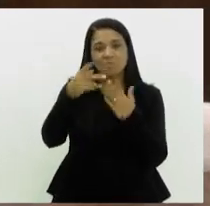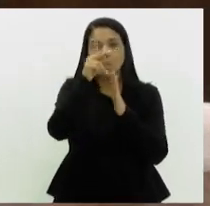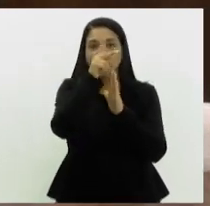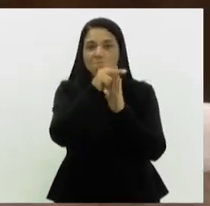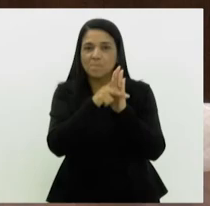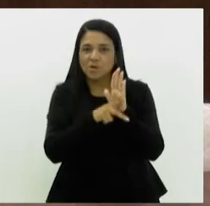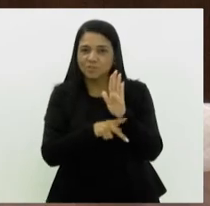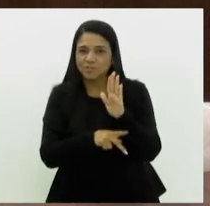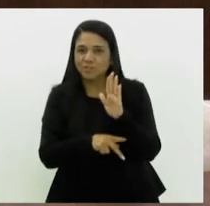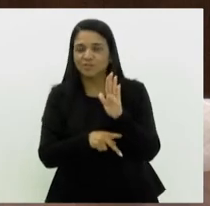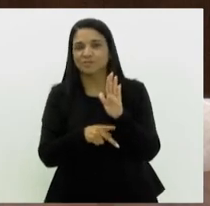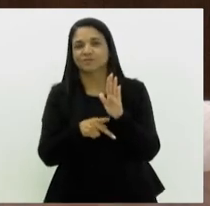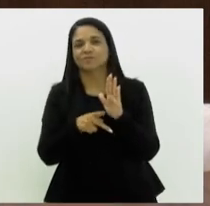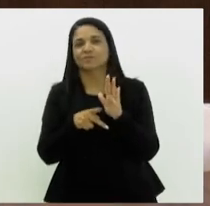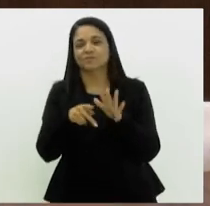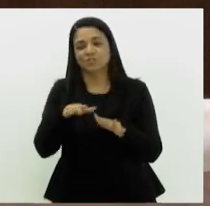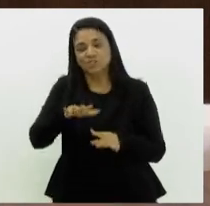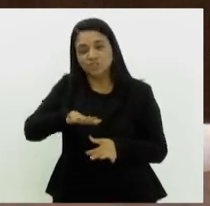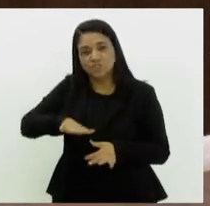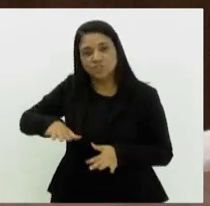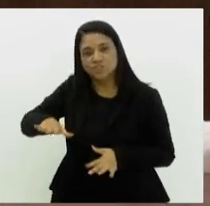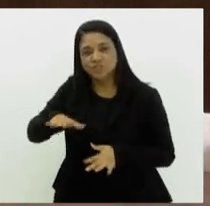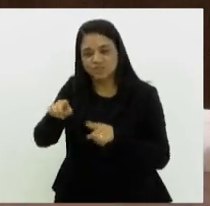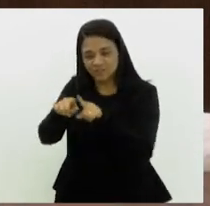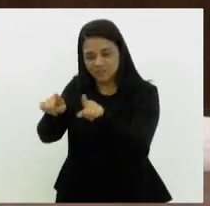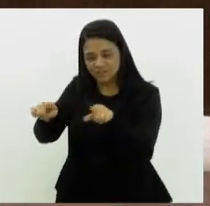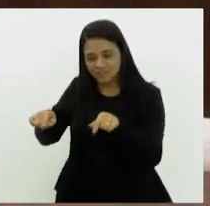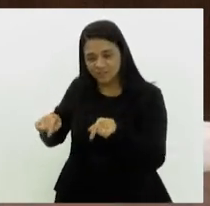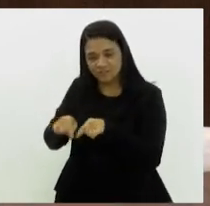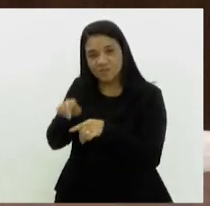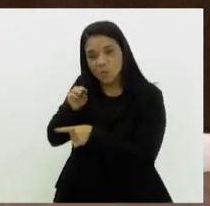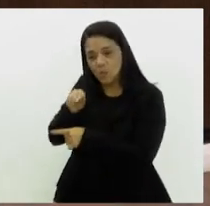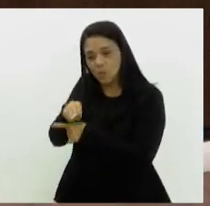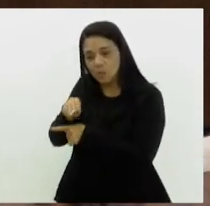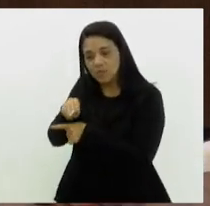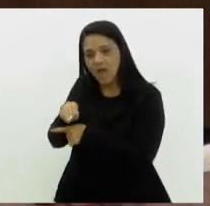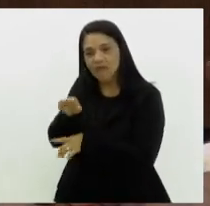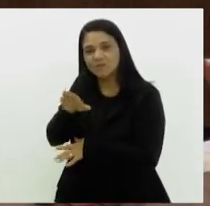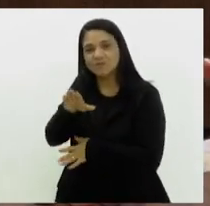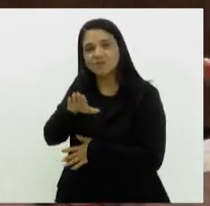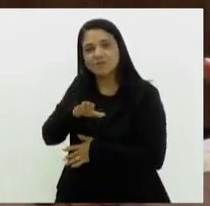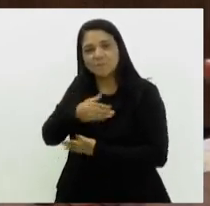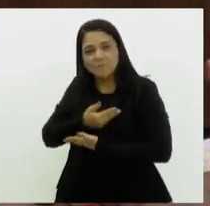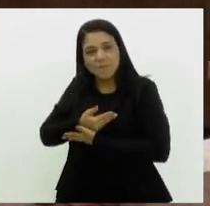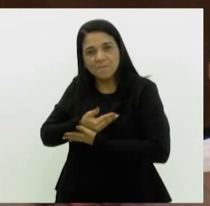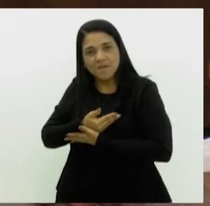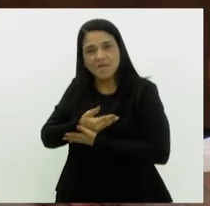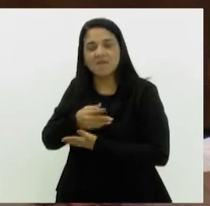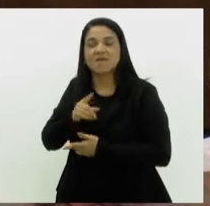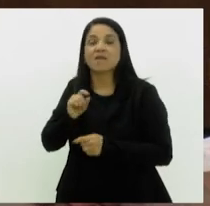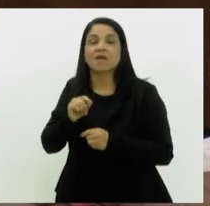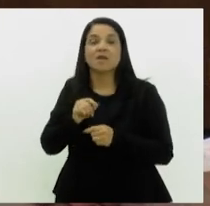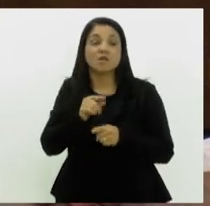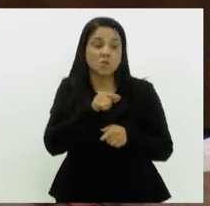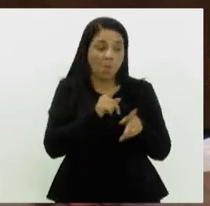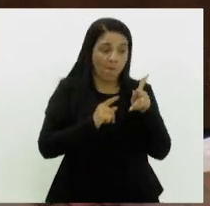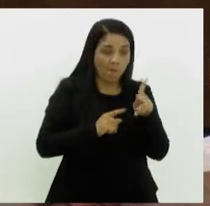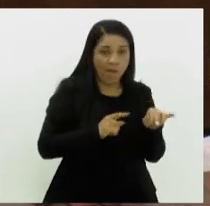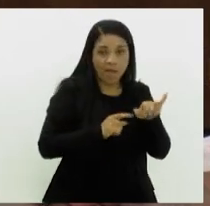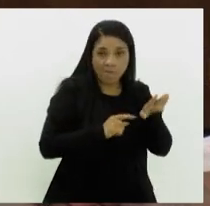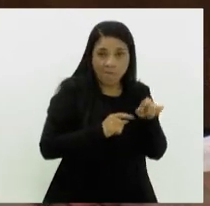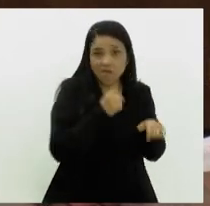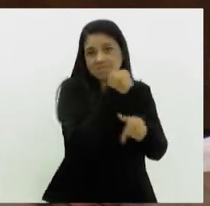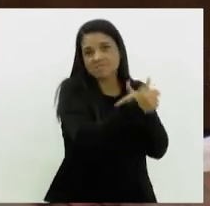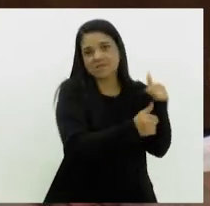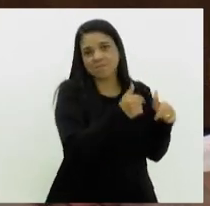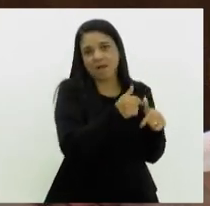aí, um espaço de cuidados das crianças enquanto as mães e os pais possam exercer aqui o seu trabalho, o